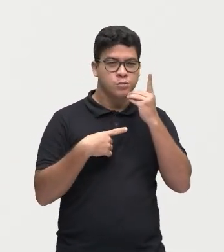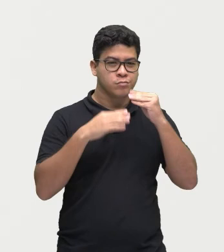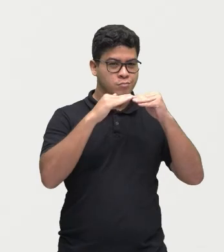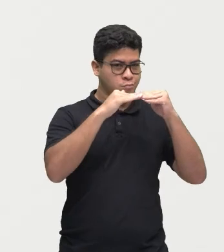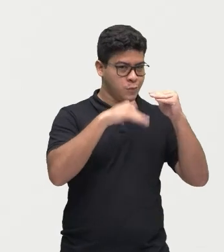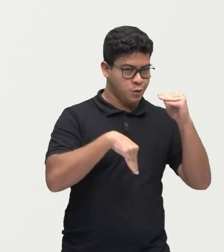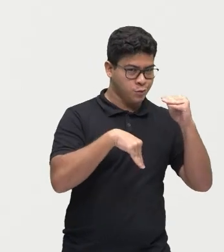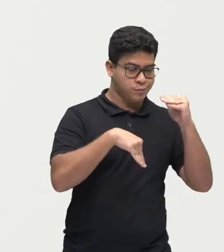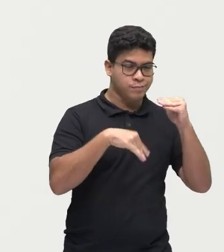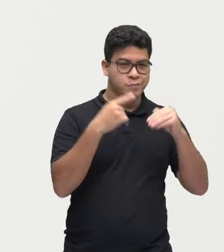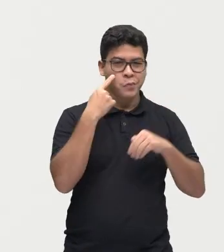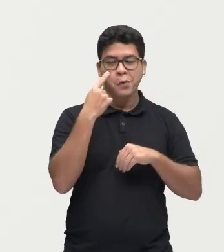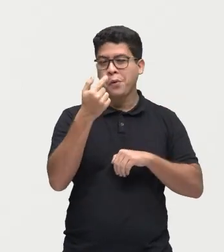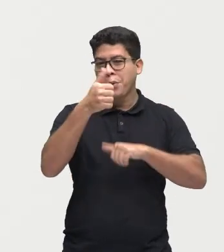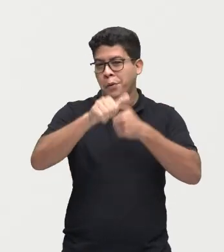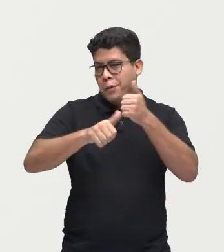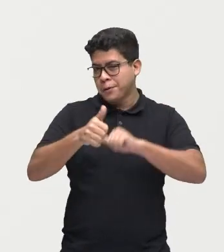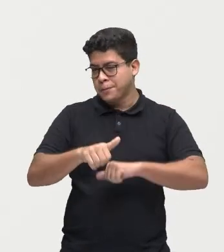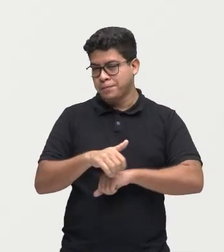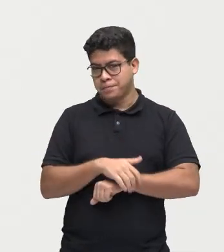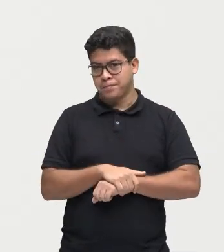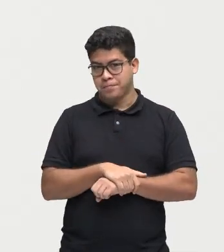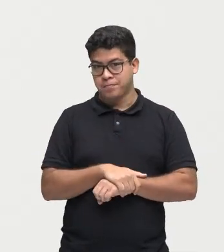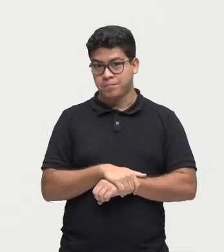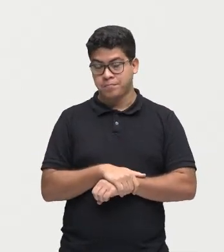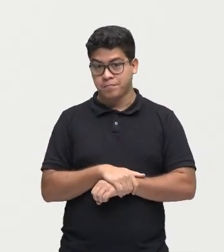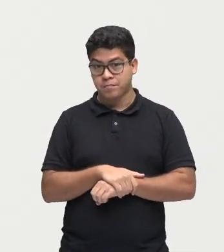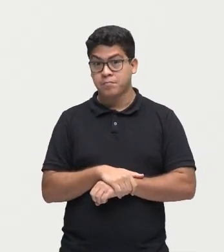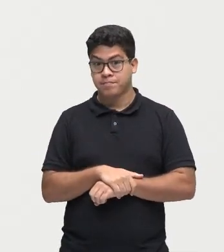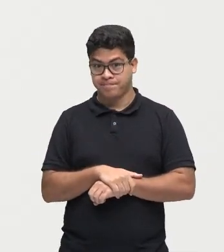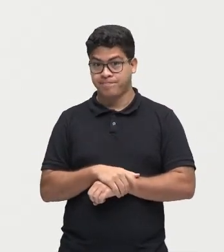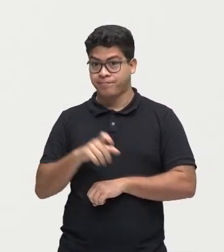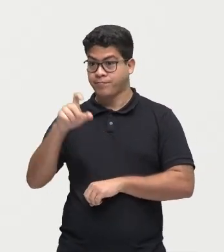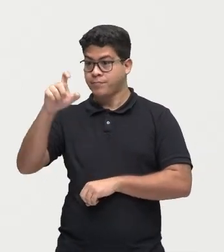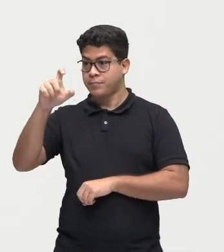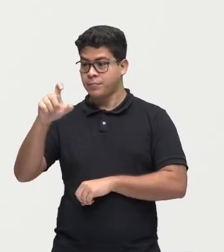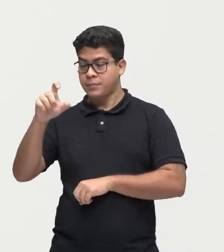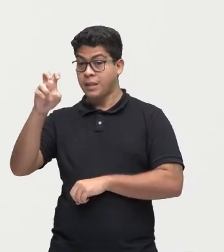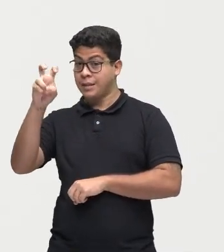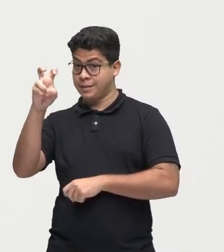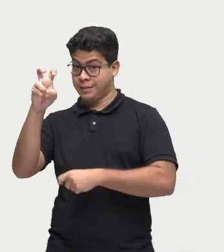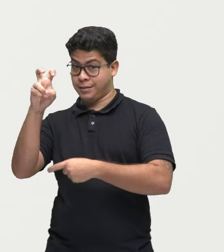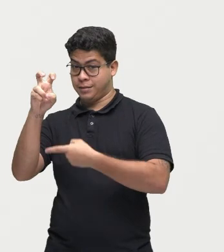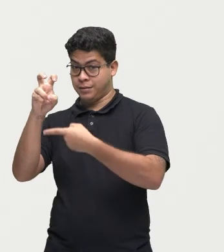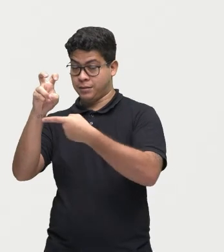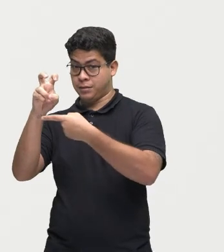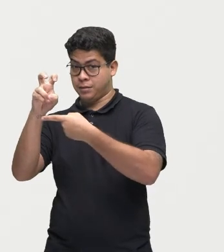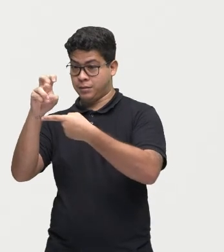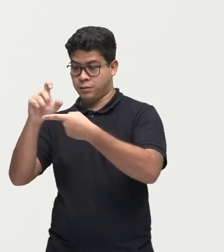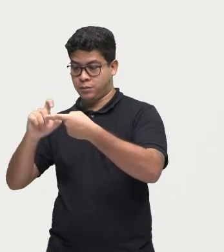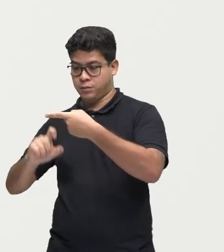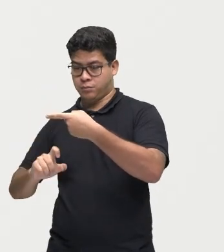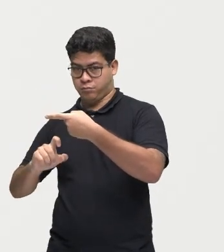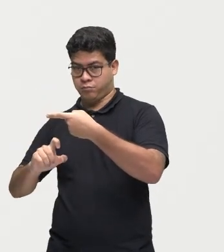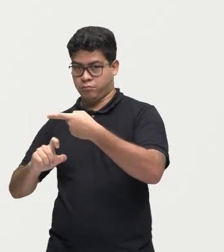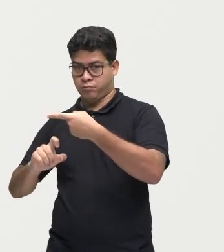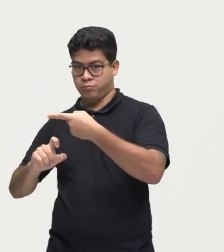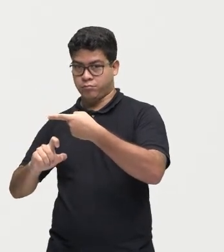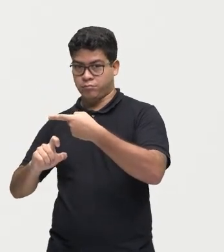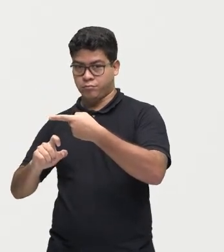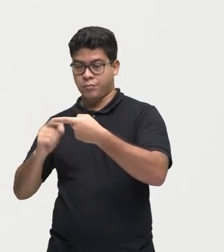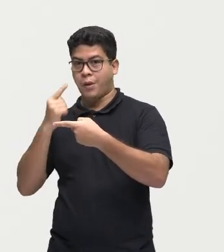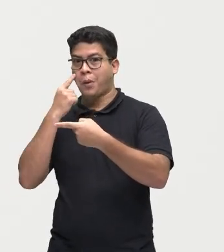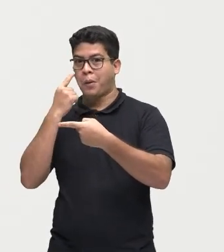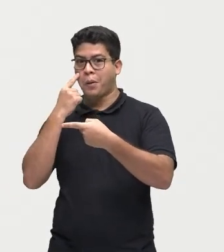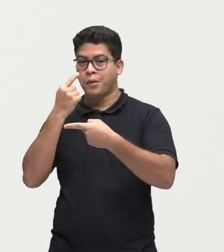gente chega a essa situação aqui, ó. A incógnita, a quantidade de máquinas, 5 sobre X. A